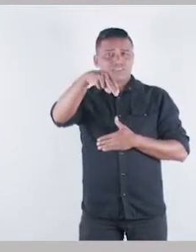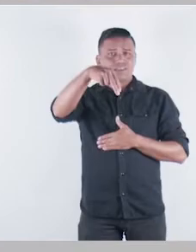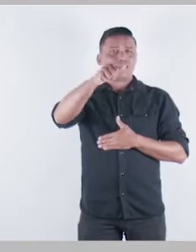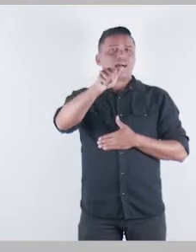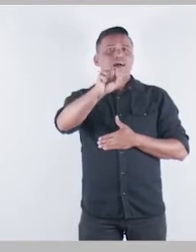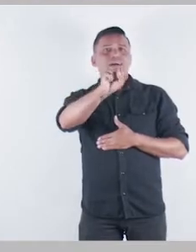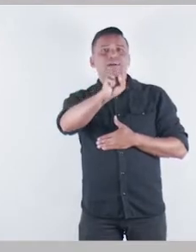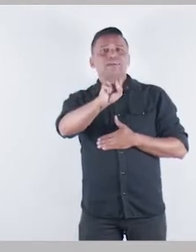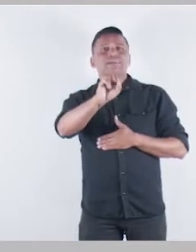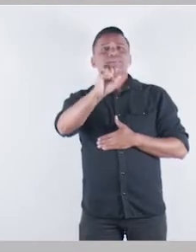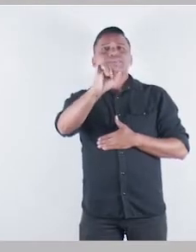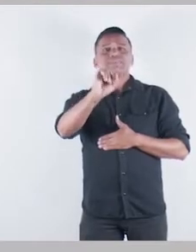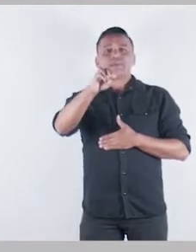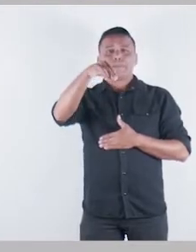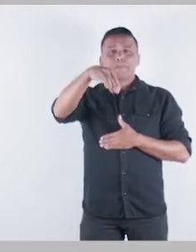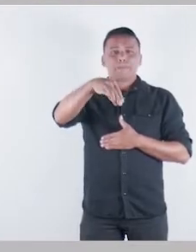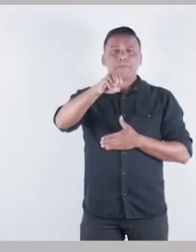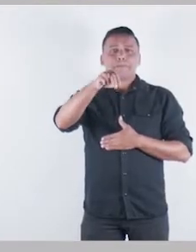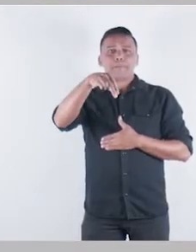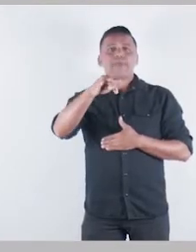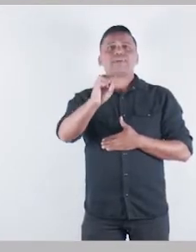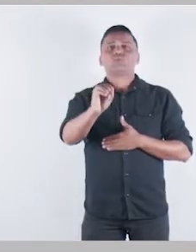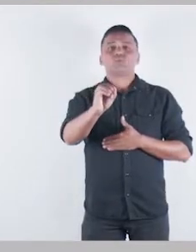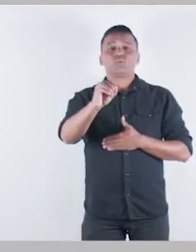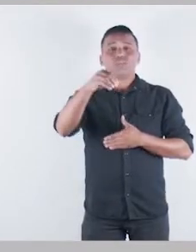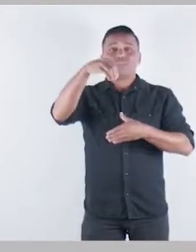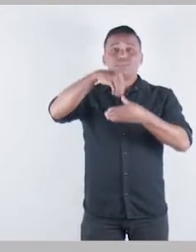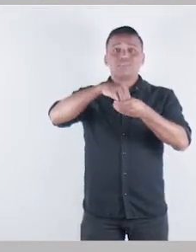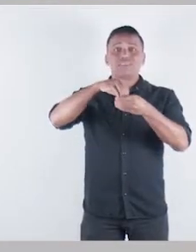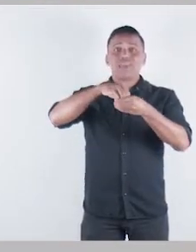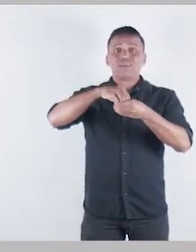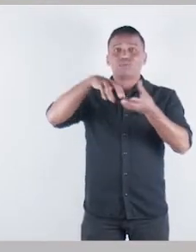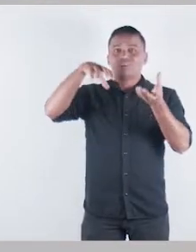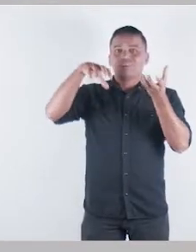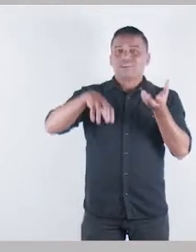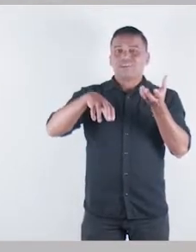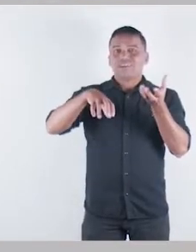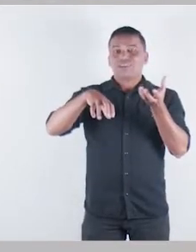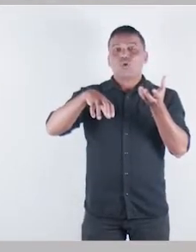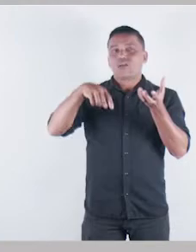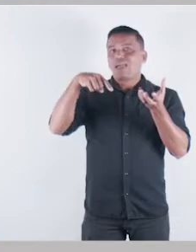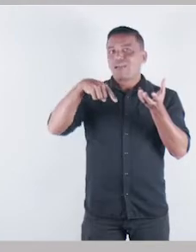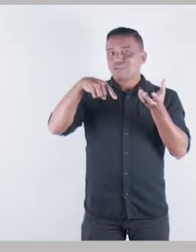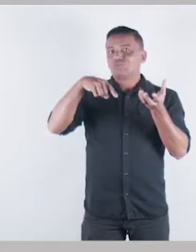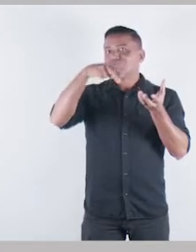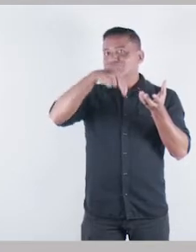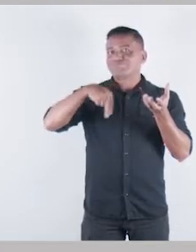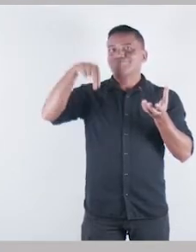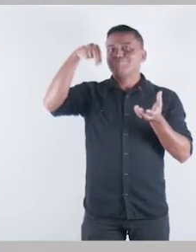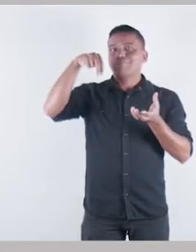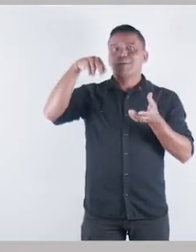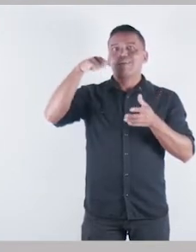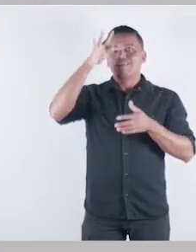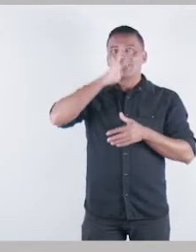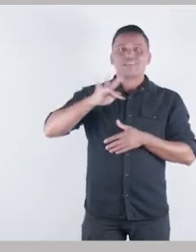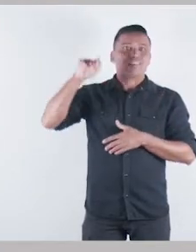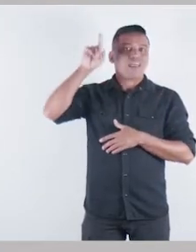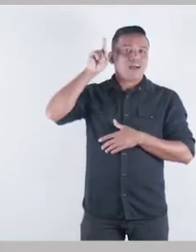sobre o papel do Abdias Nascimento no Congresso Nacional, né, e na cena de militância